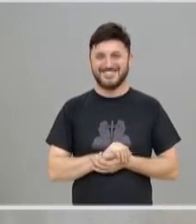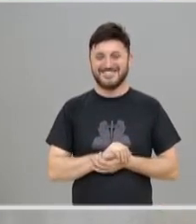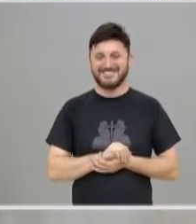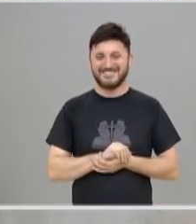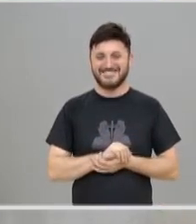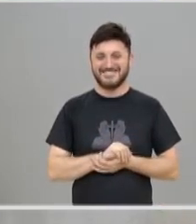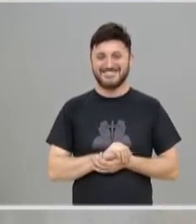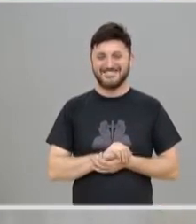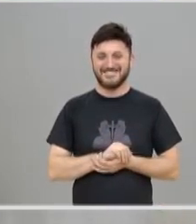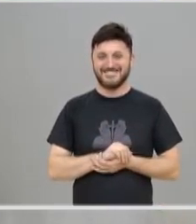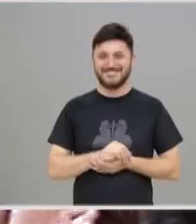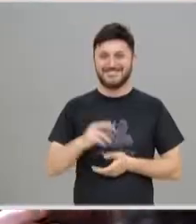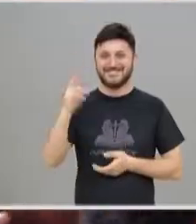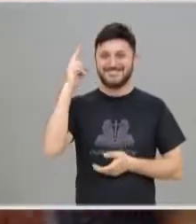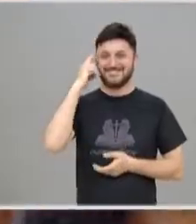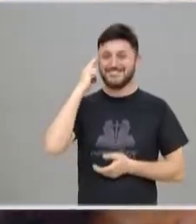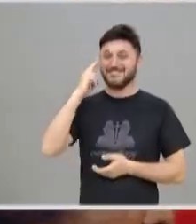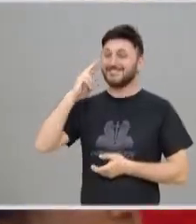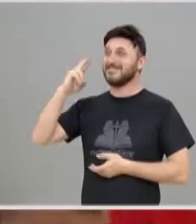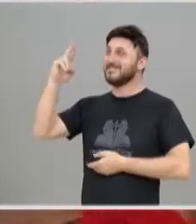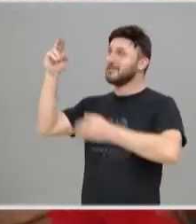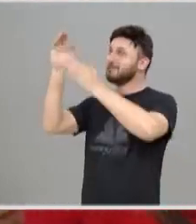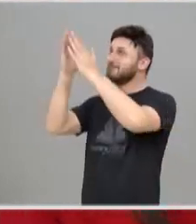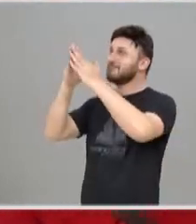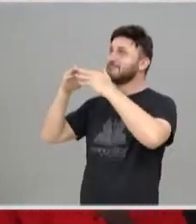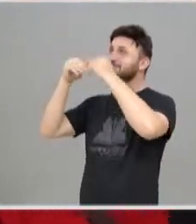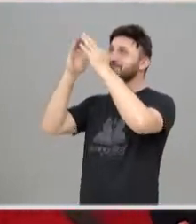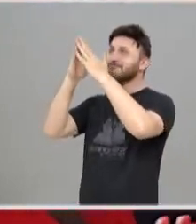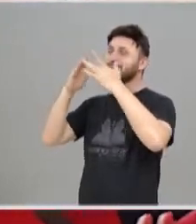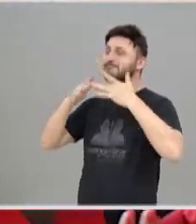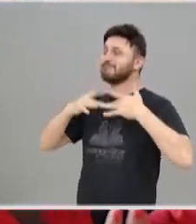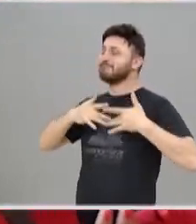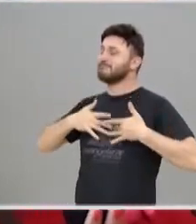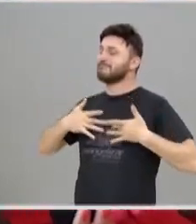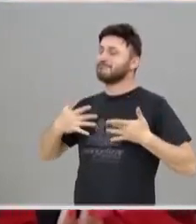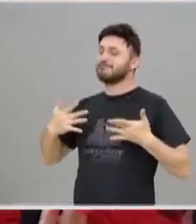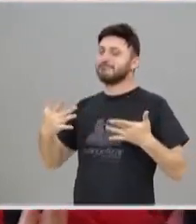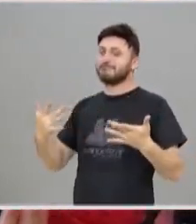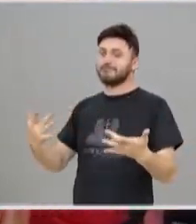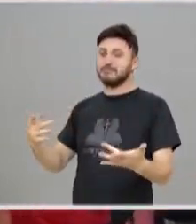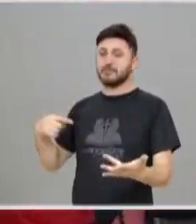amor. Senhor, tende piedade de